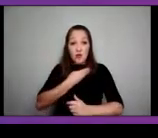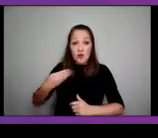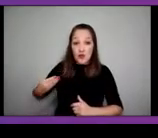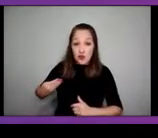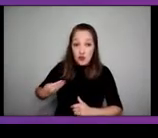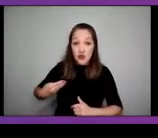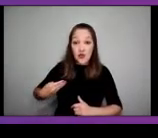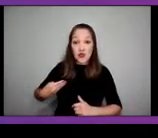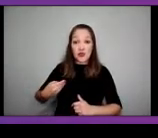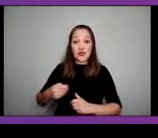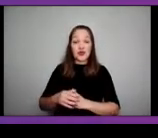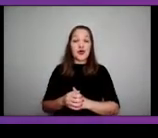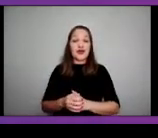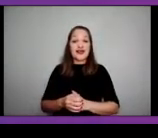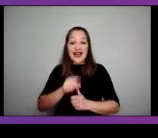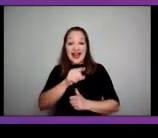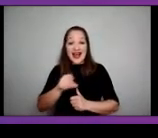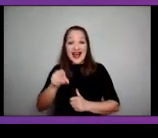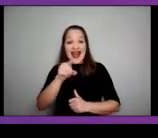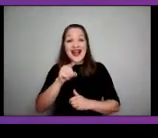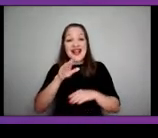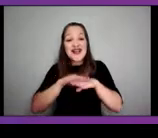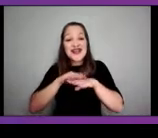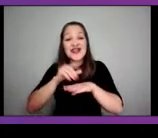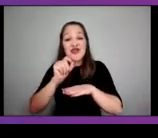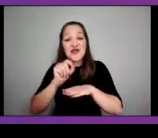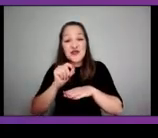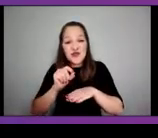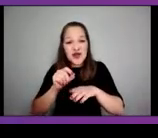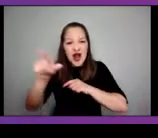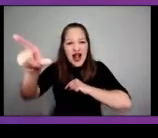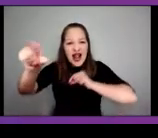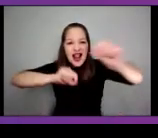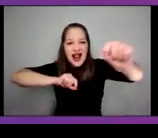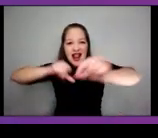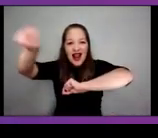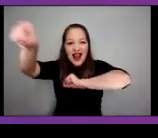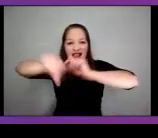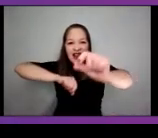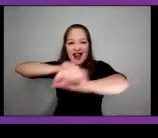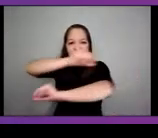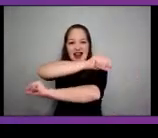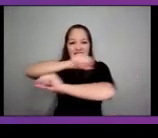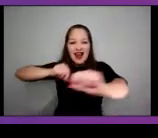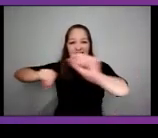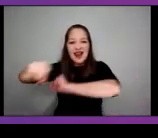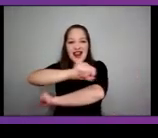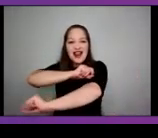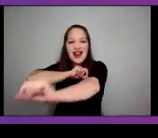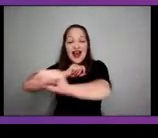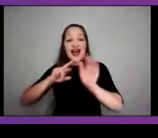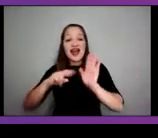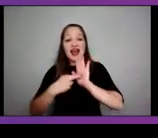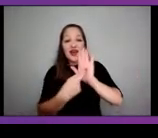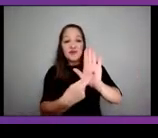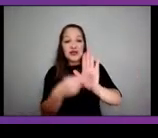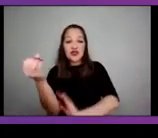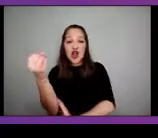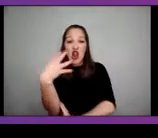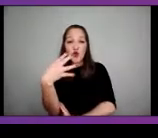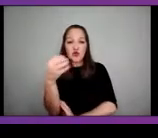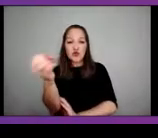pessoas estão aí fazendo esse ele digamos essa teia a soma dos raios de luz que é uma coisa aqui ela comunista